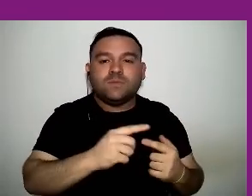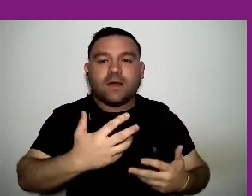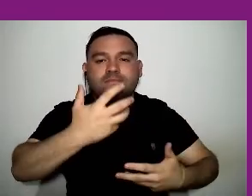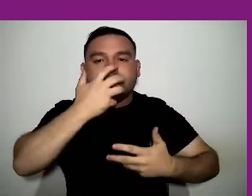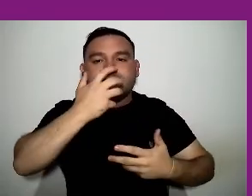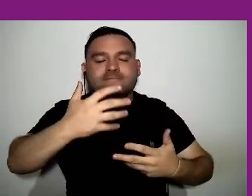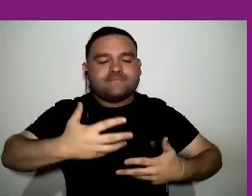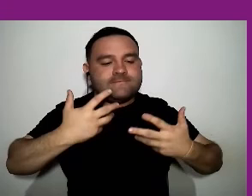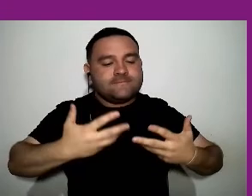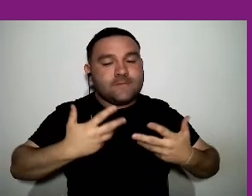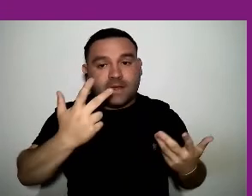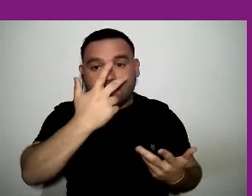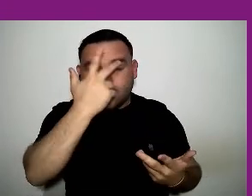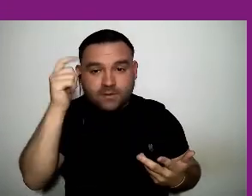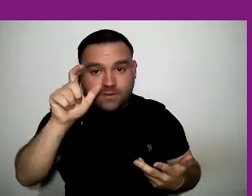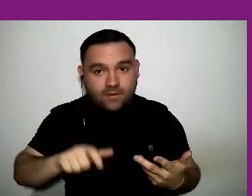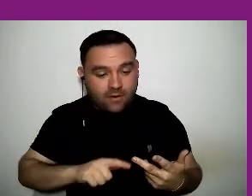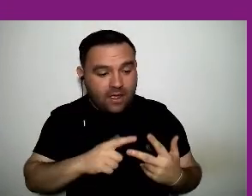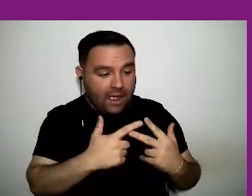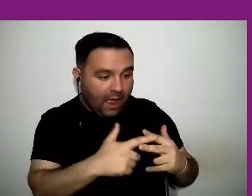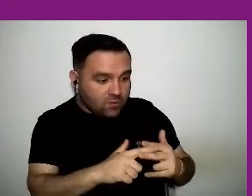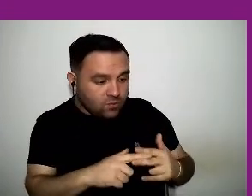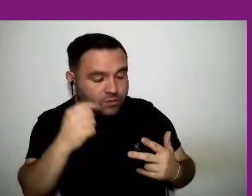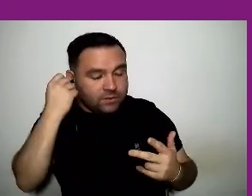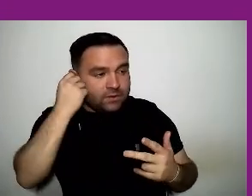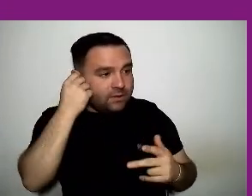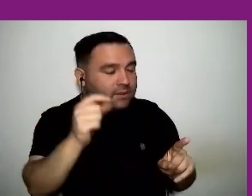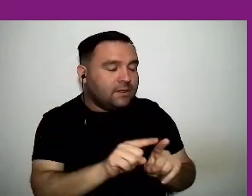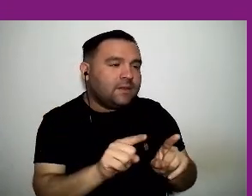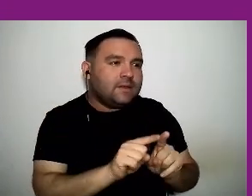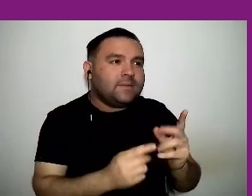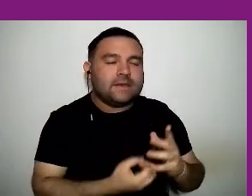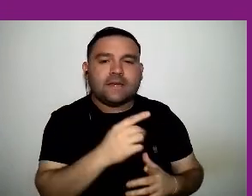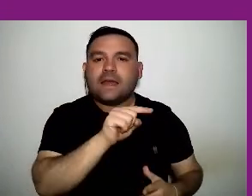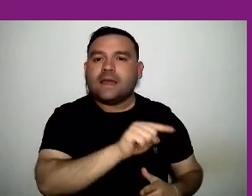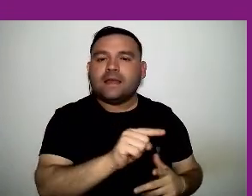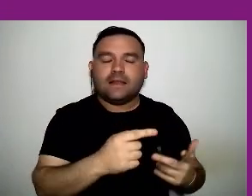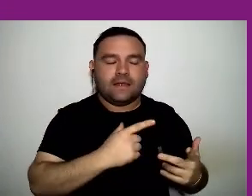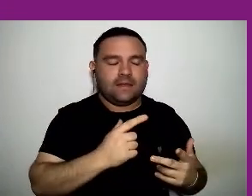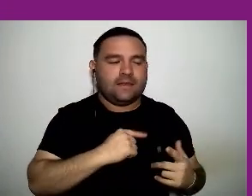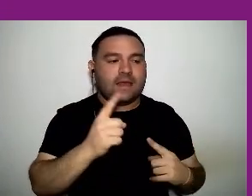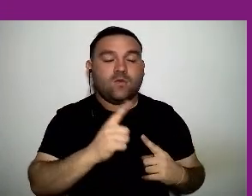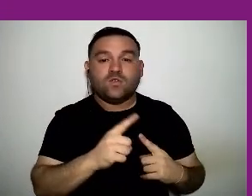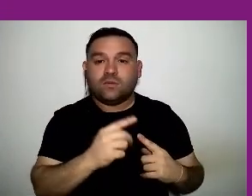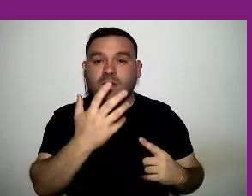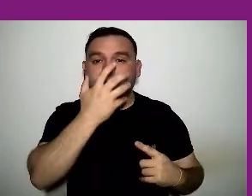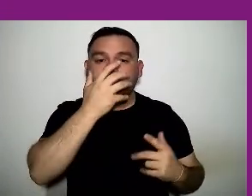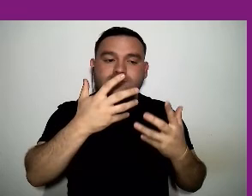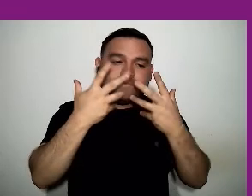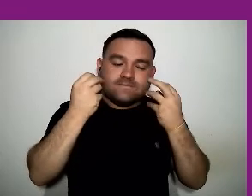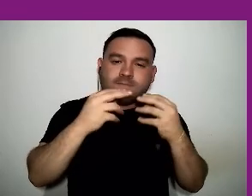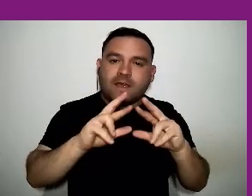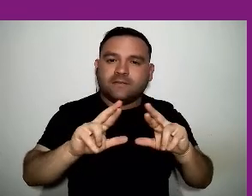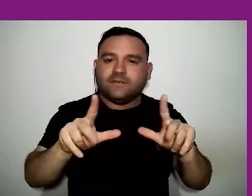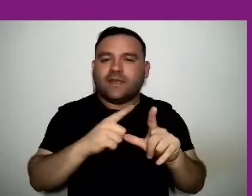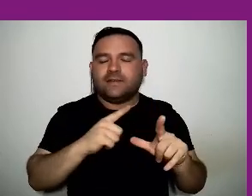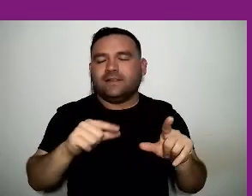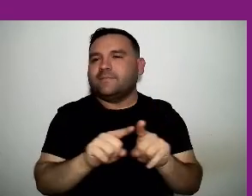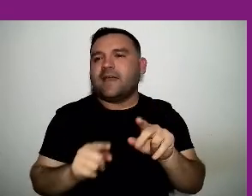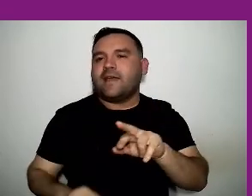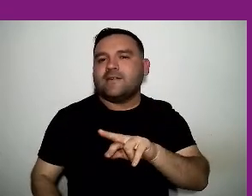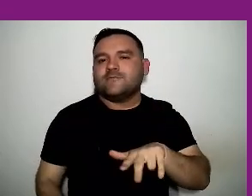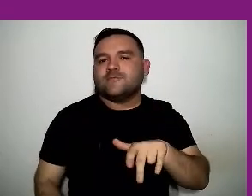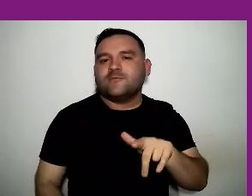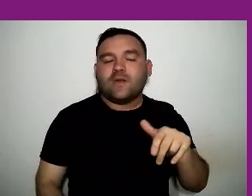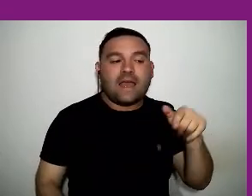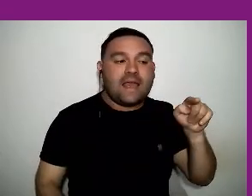seja, quem está ajustando e ativando um determinado modo ventilatório é que faz a diferença. Não